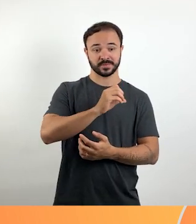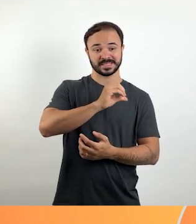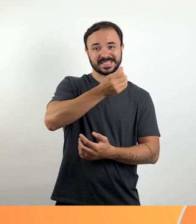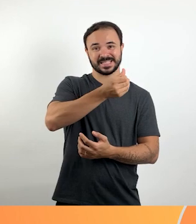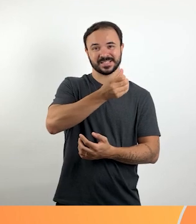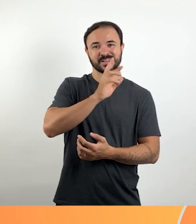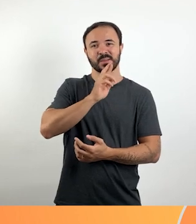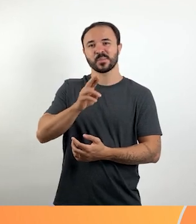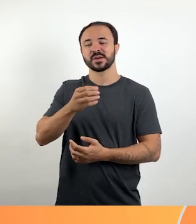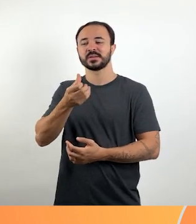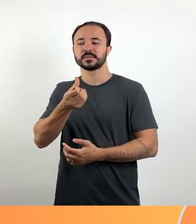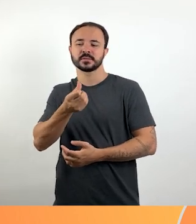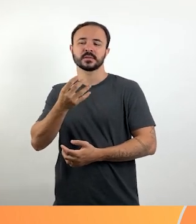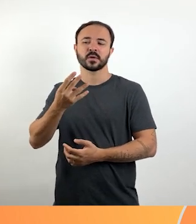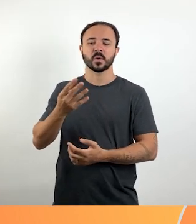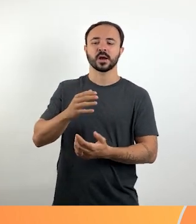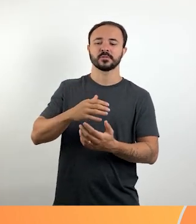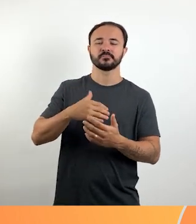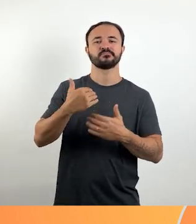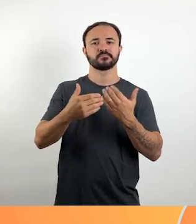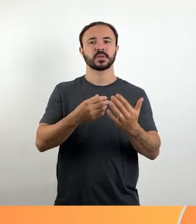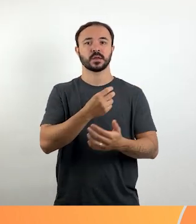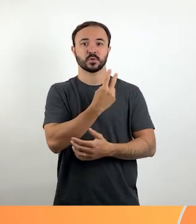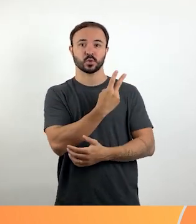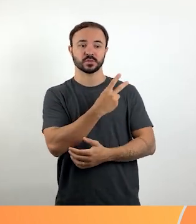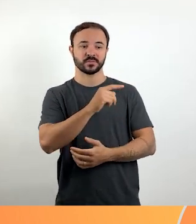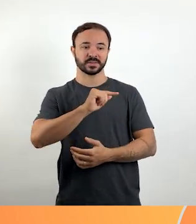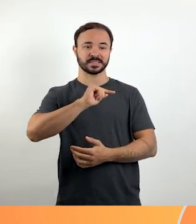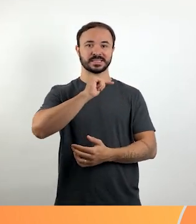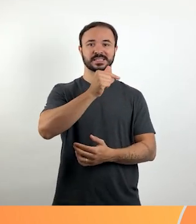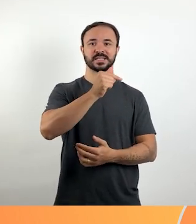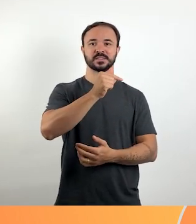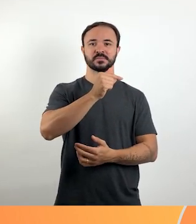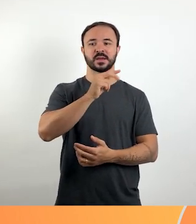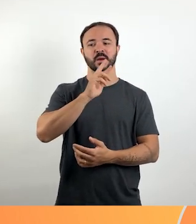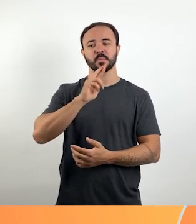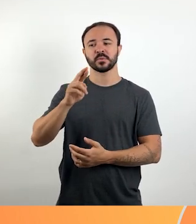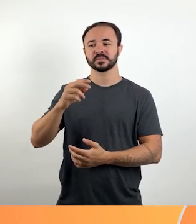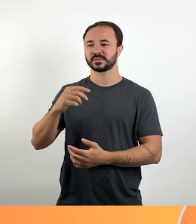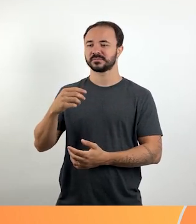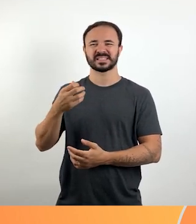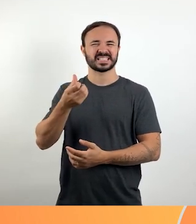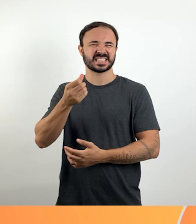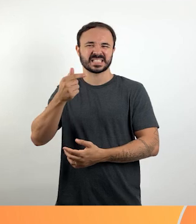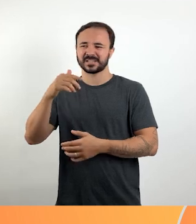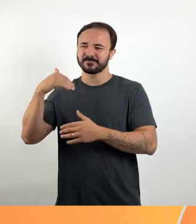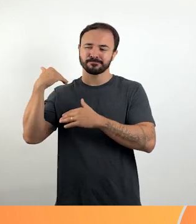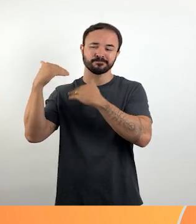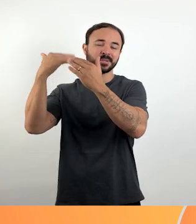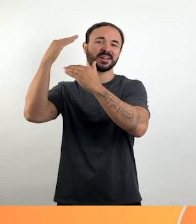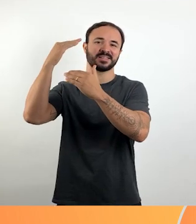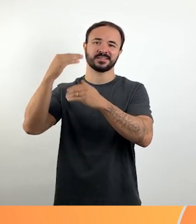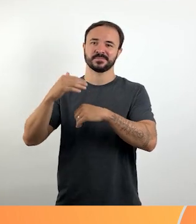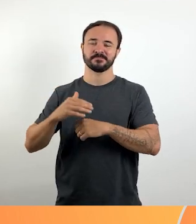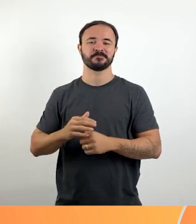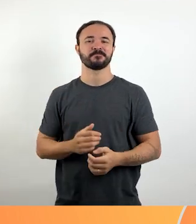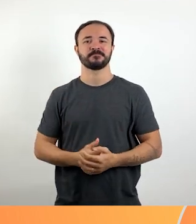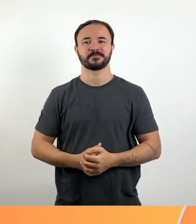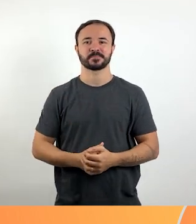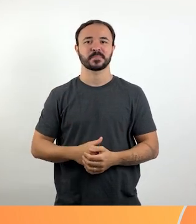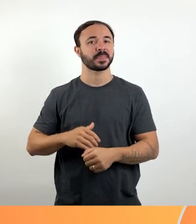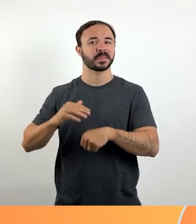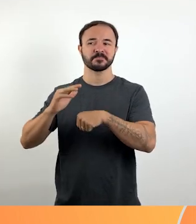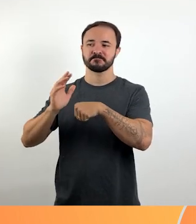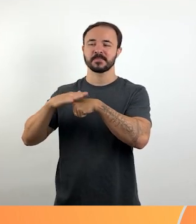64. E 2 elevado à sétima, ele já passa muito aqui do 67, mas vamos deixar aqui, que vai ser